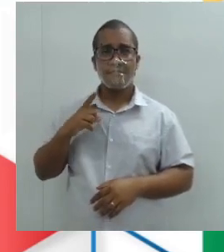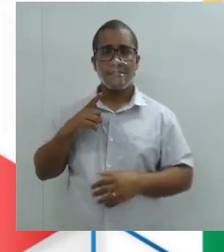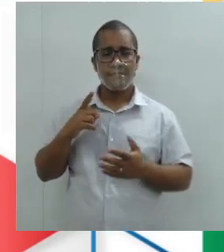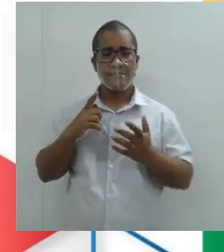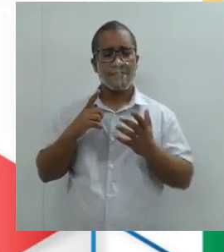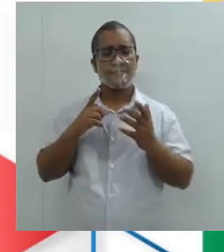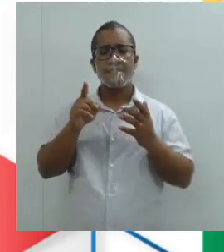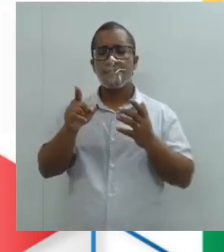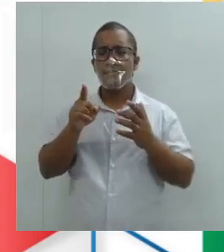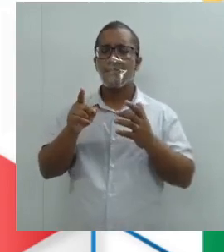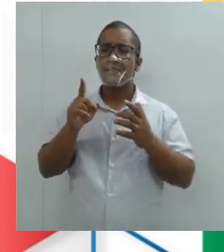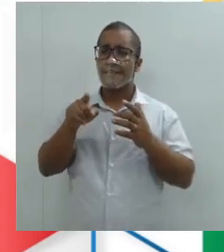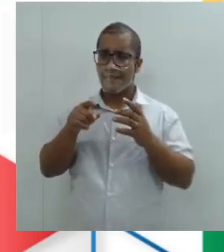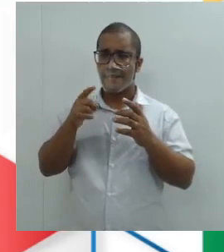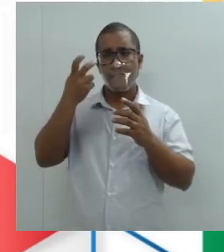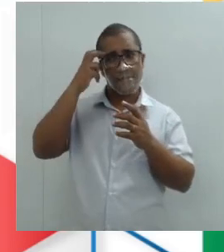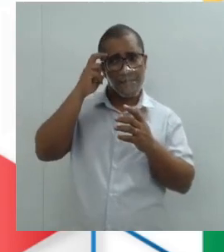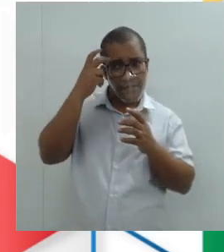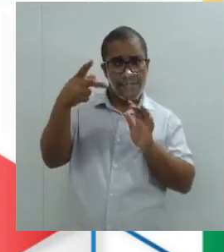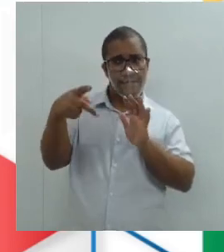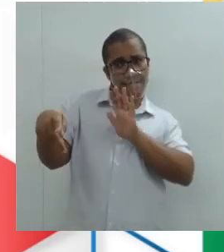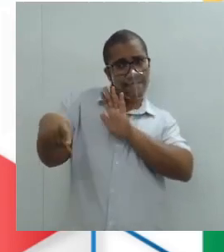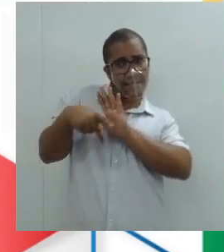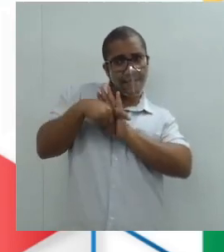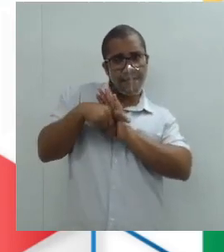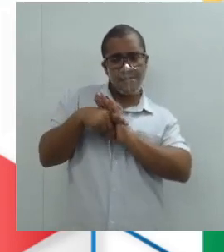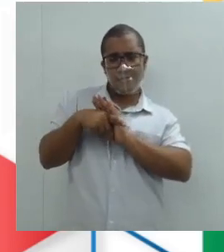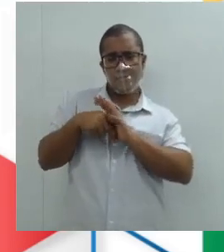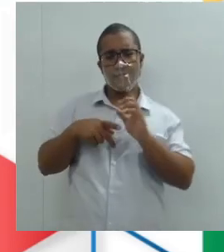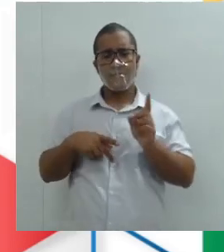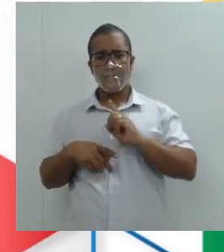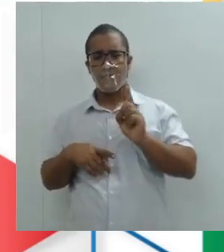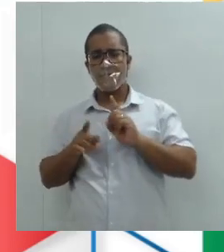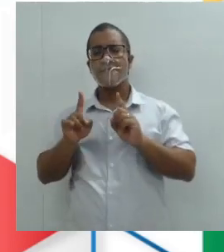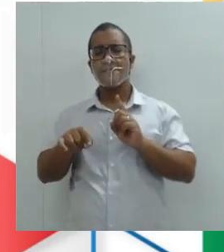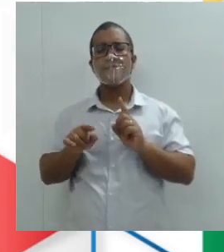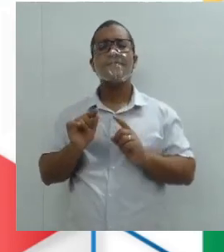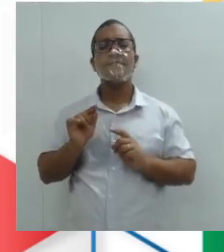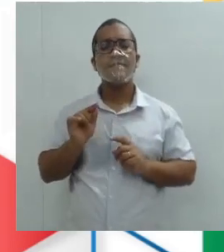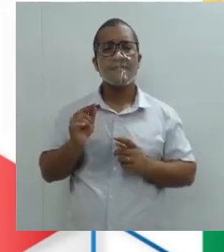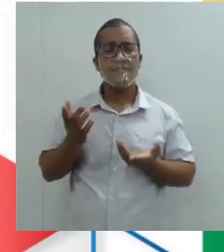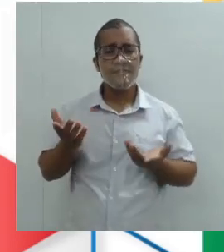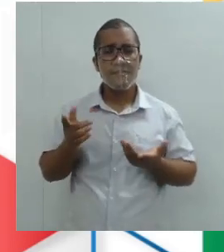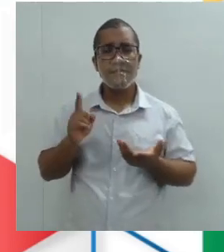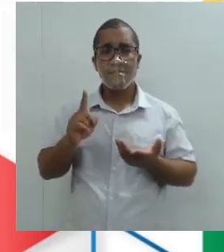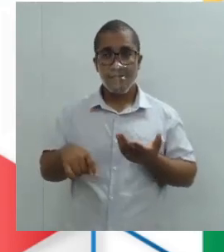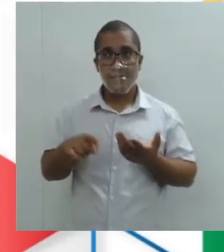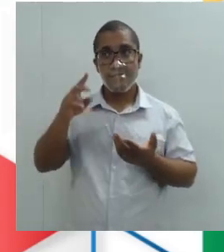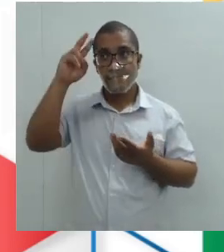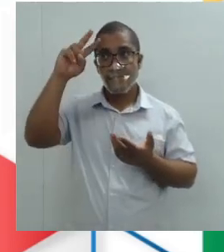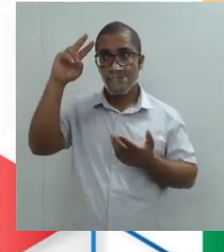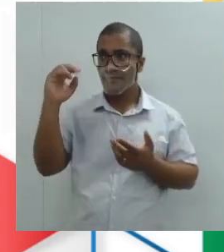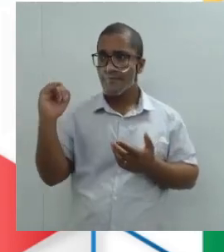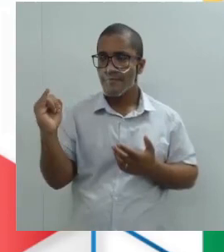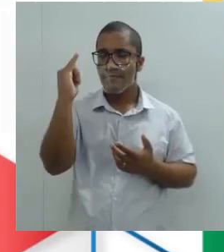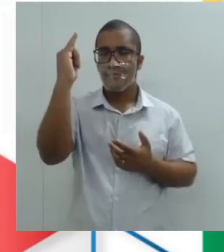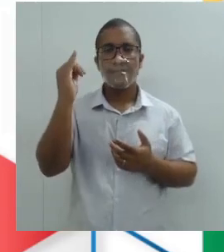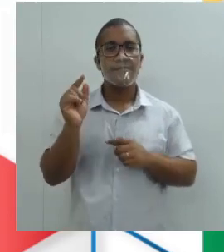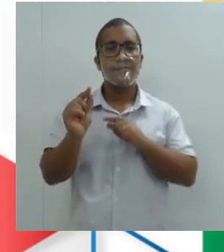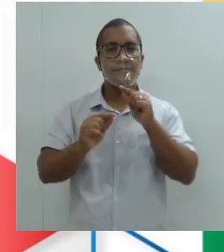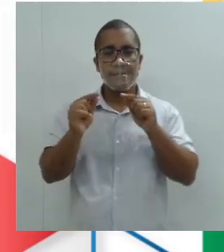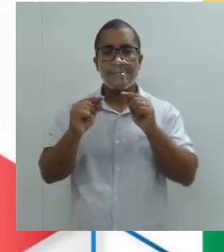bem cultural ou não, o patrimônio histórico, são a relevância histórica para a formação